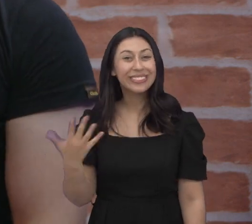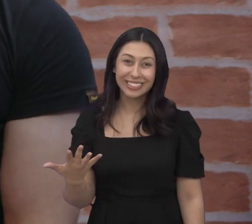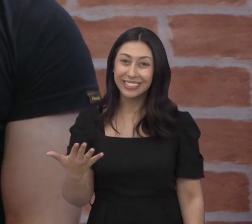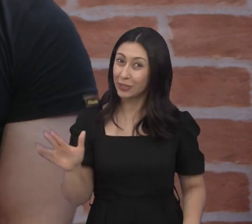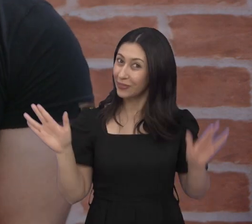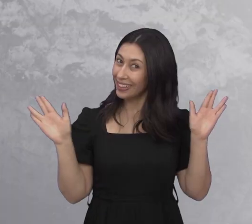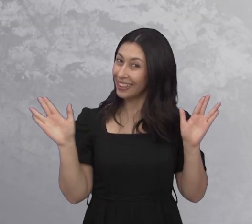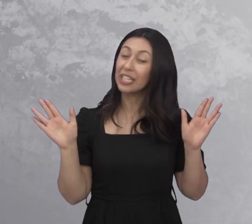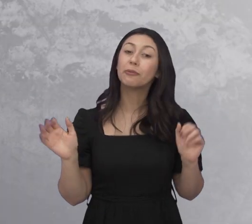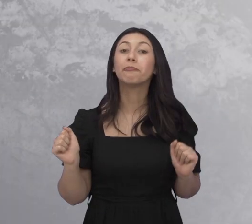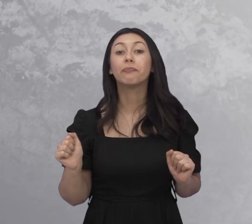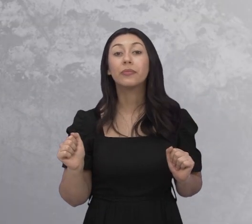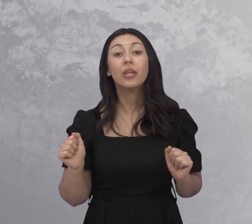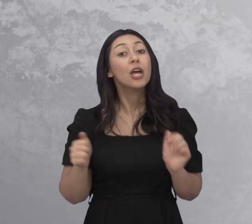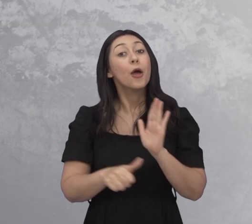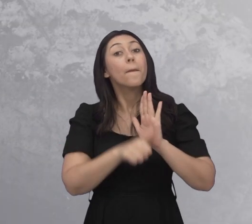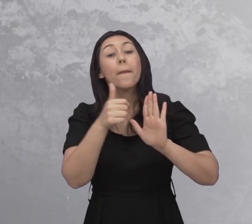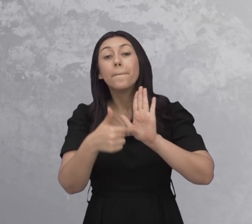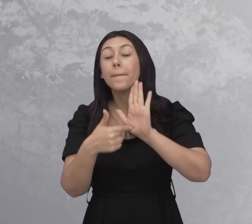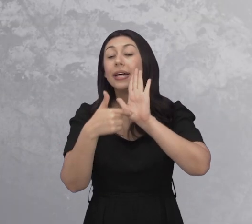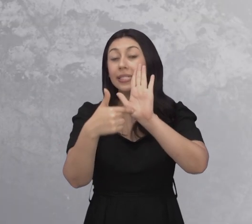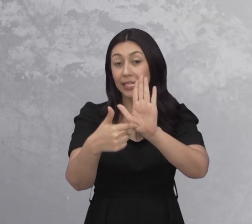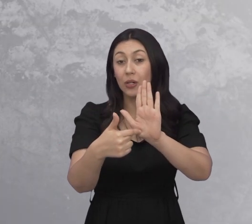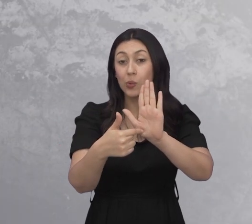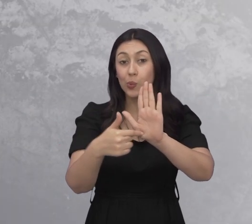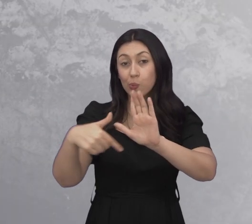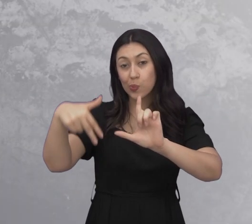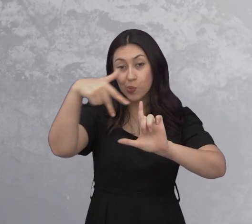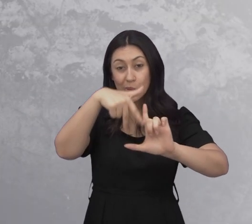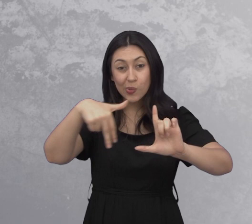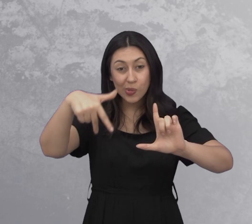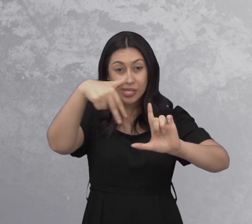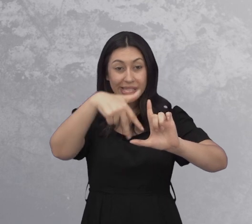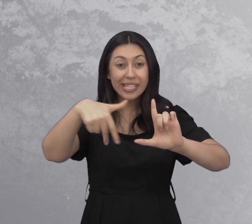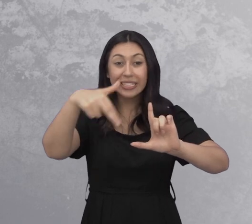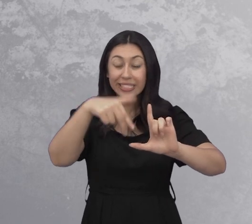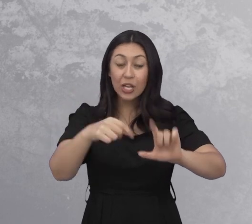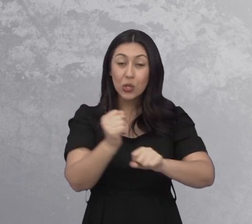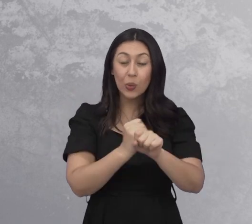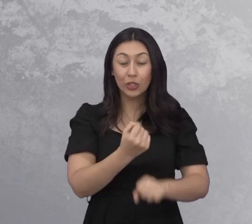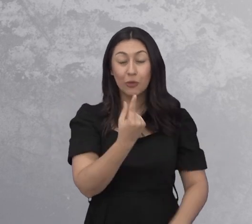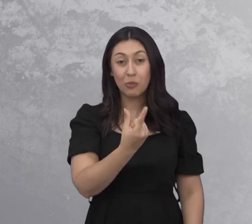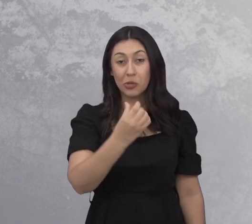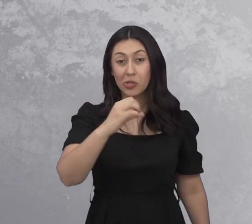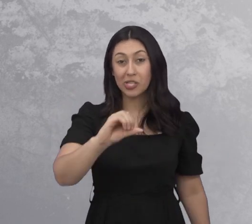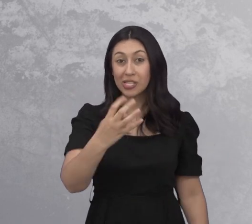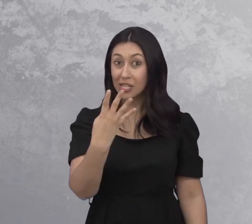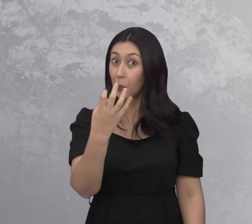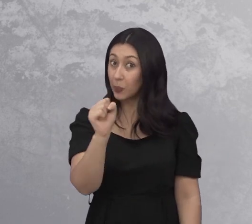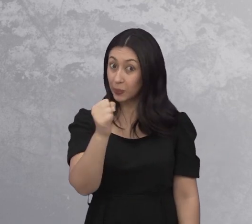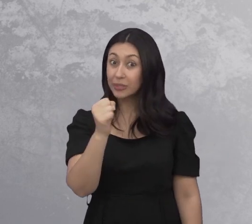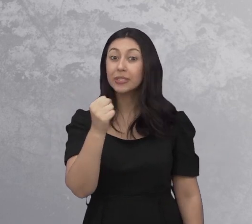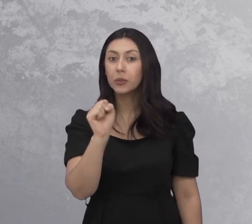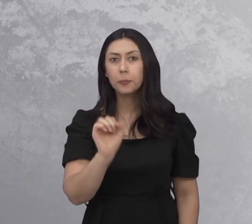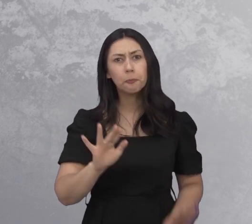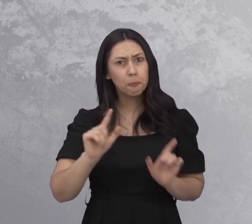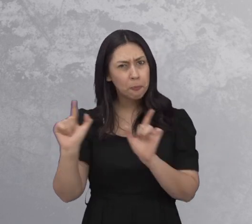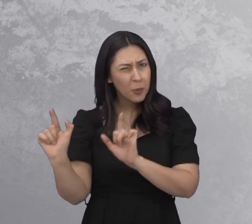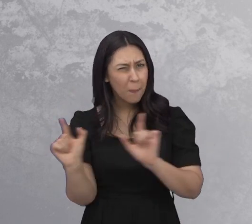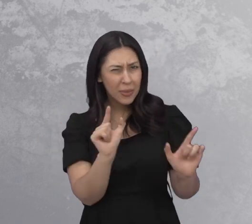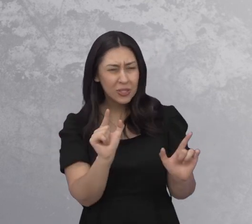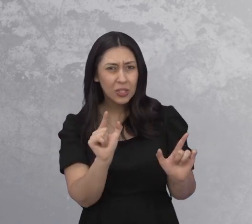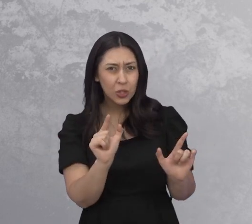Vamos lá. A primeira aparição do Marvin, o Marciano, nos desenhos dos Looney Tunes foi em 1948. No